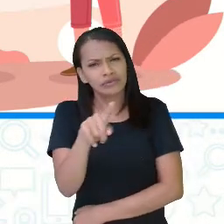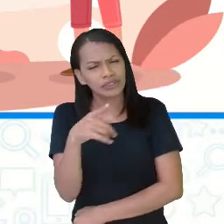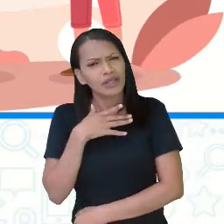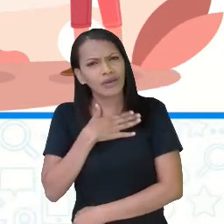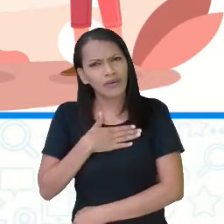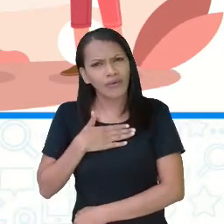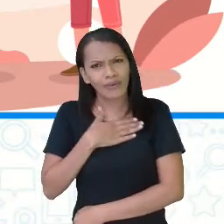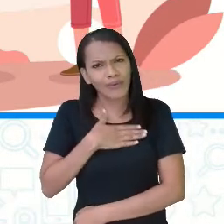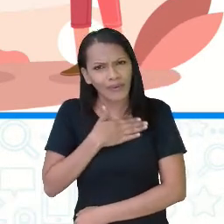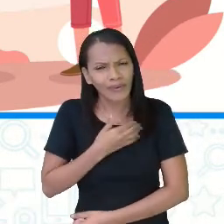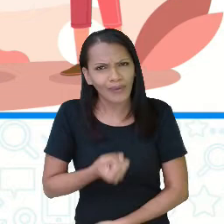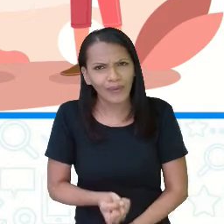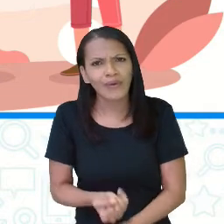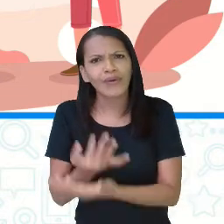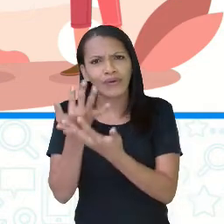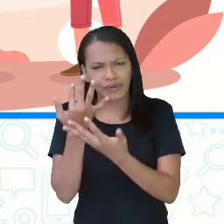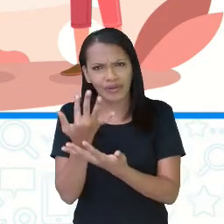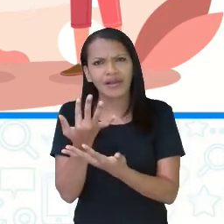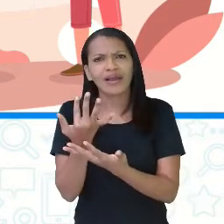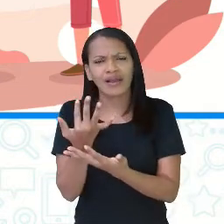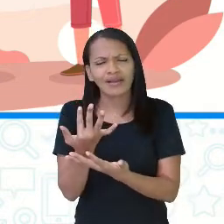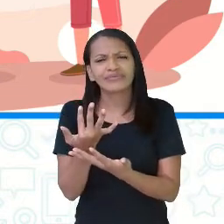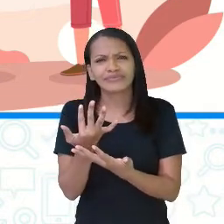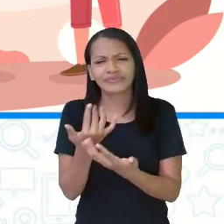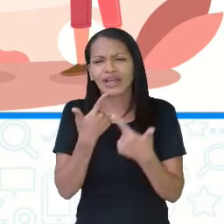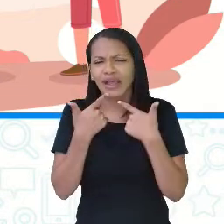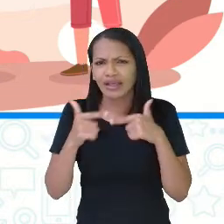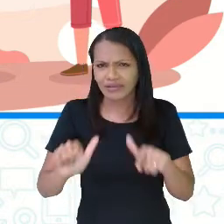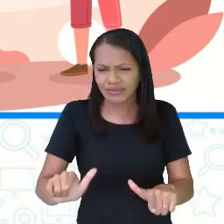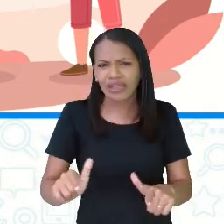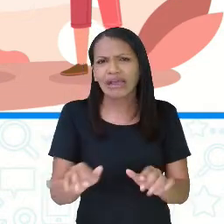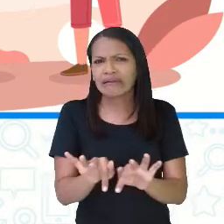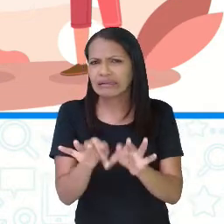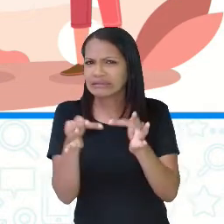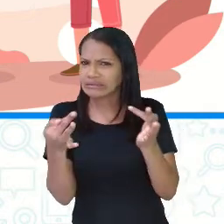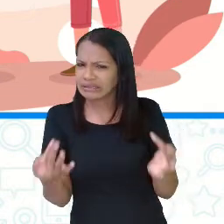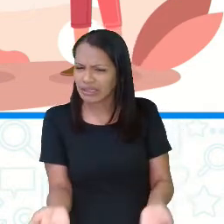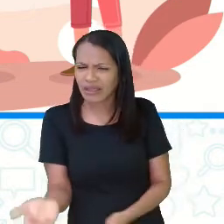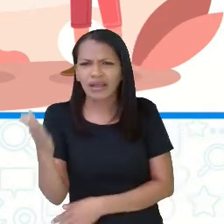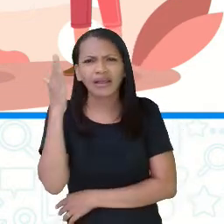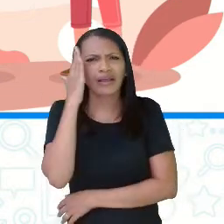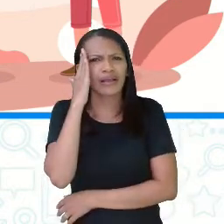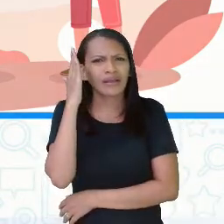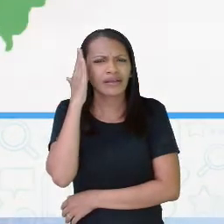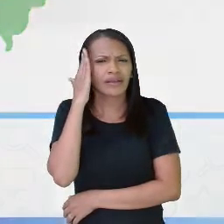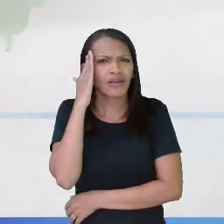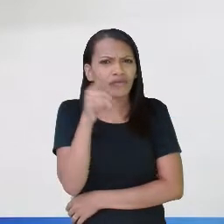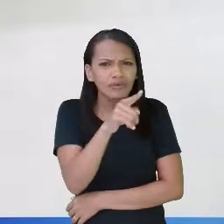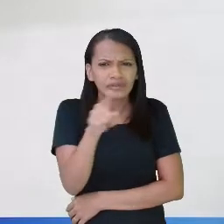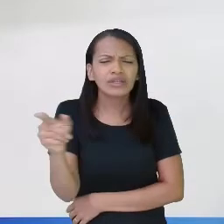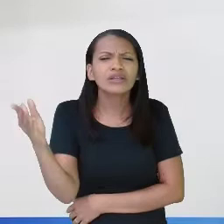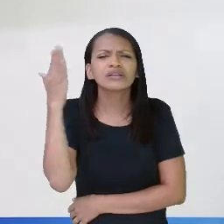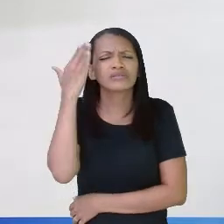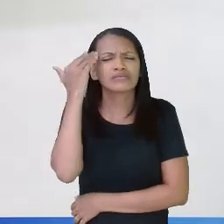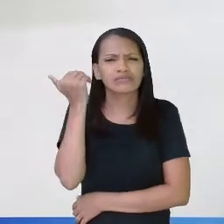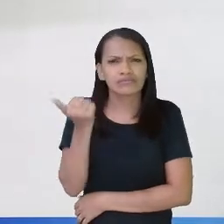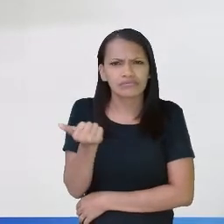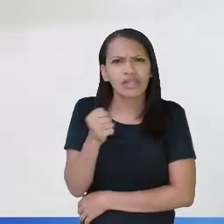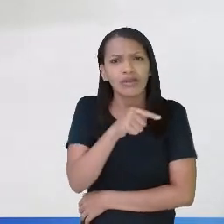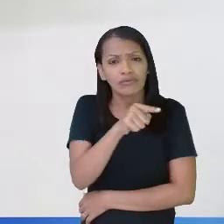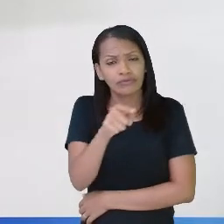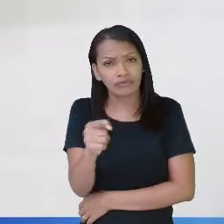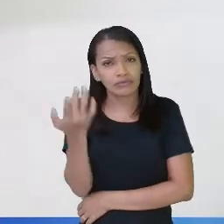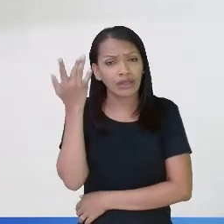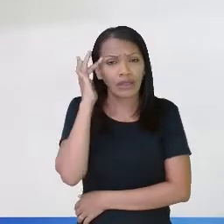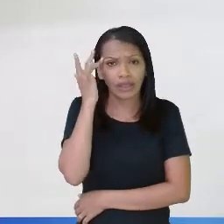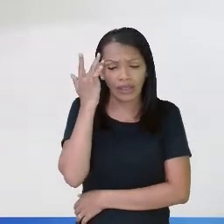poema? A linguagem que a poetisa usou é simples de entender. Você sabe, você acha